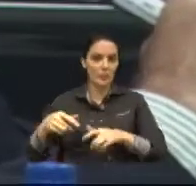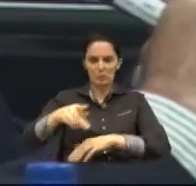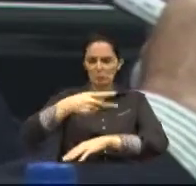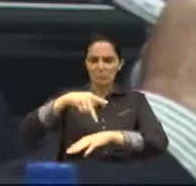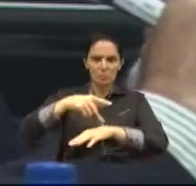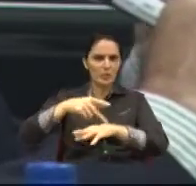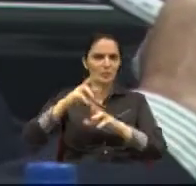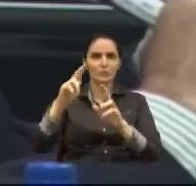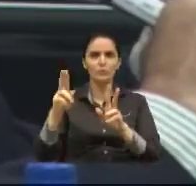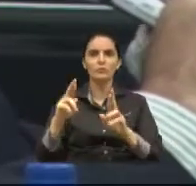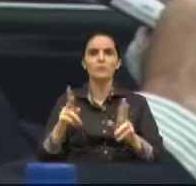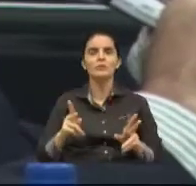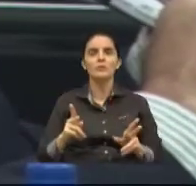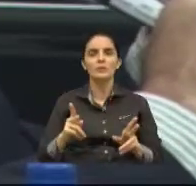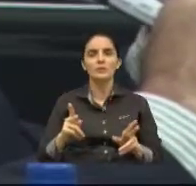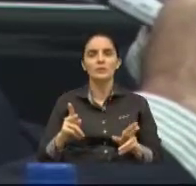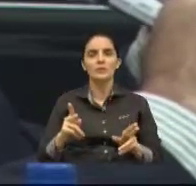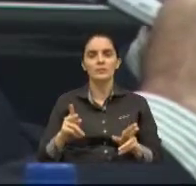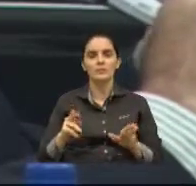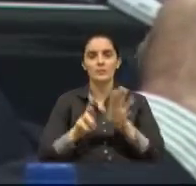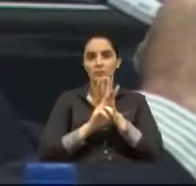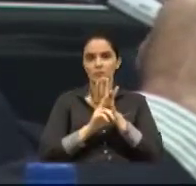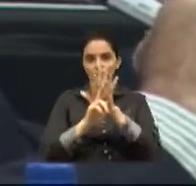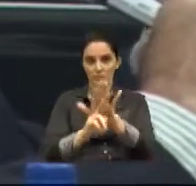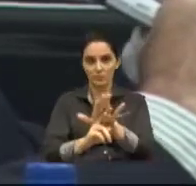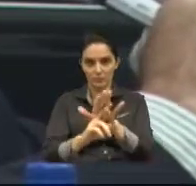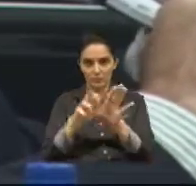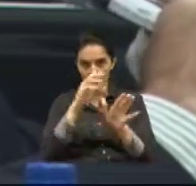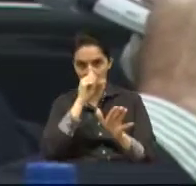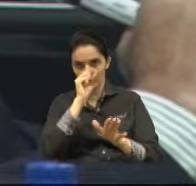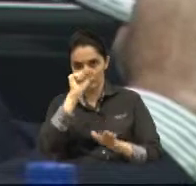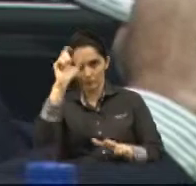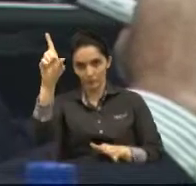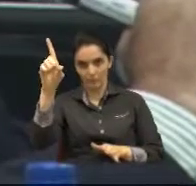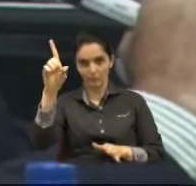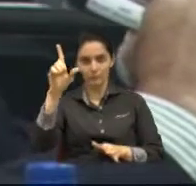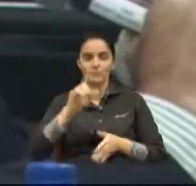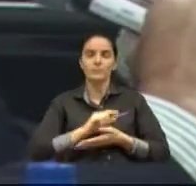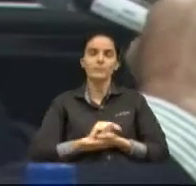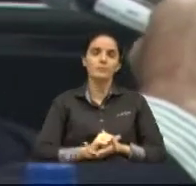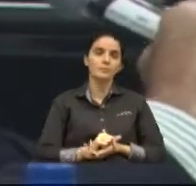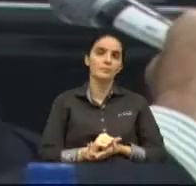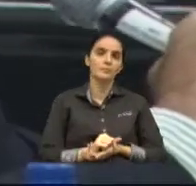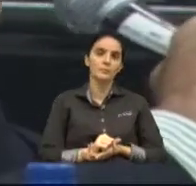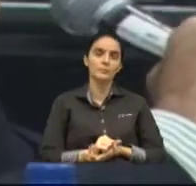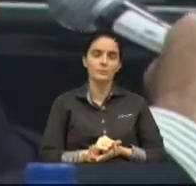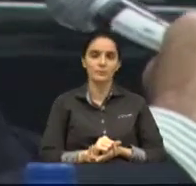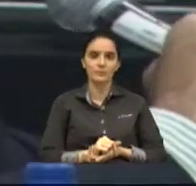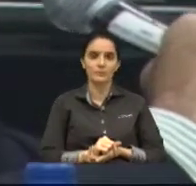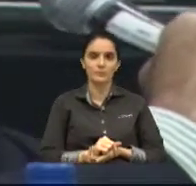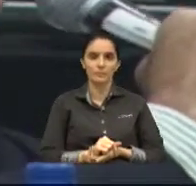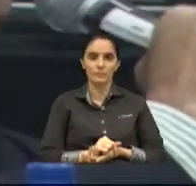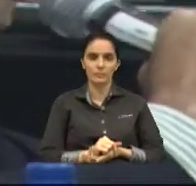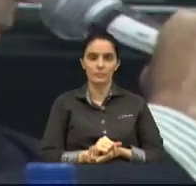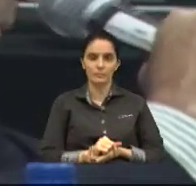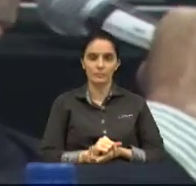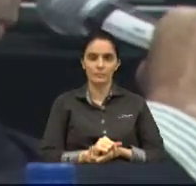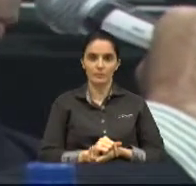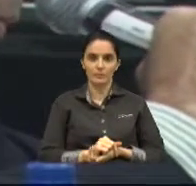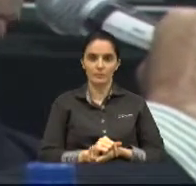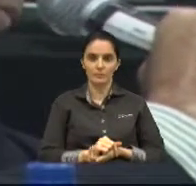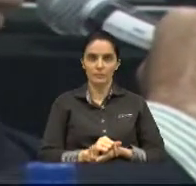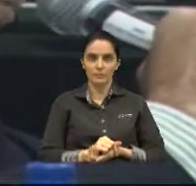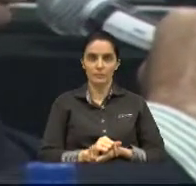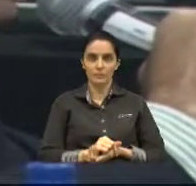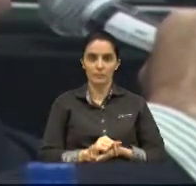cidade a todos os... no mundo inteiro. Então, realmente,